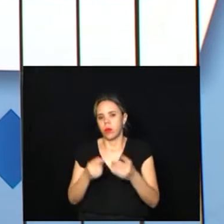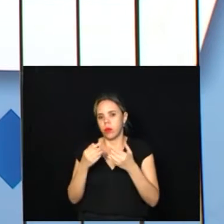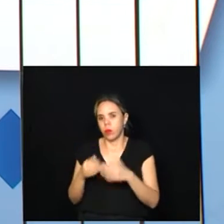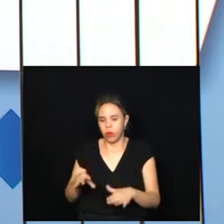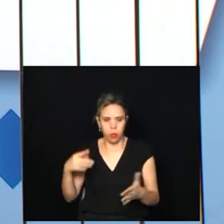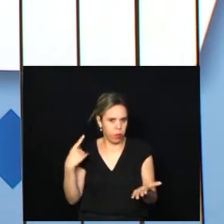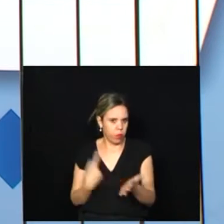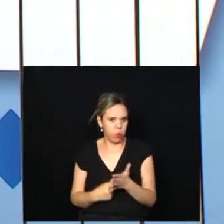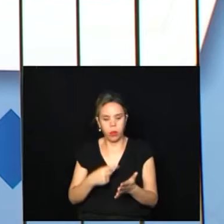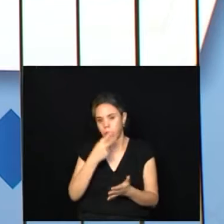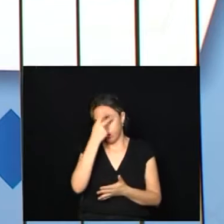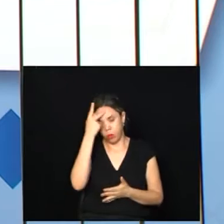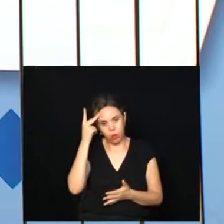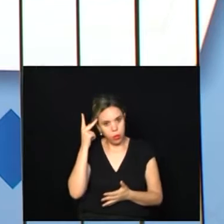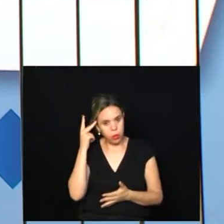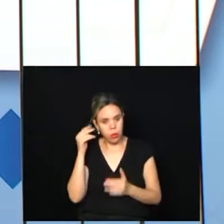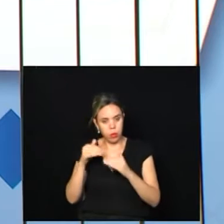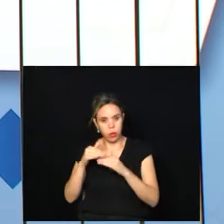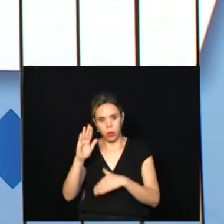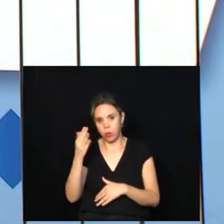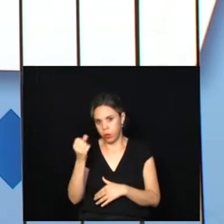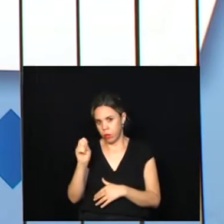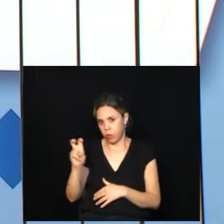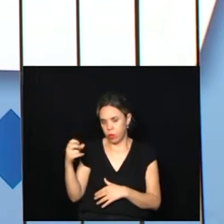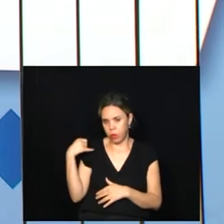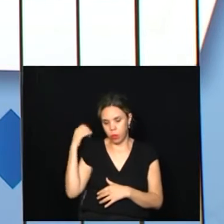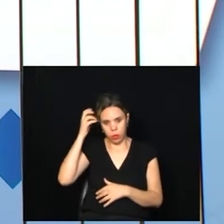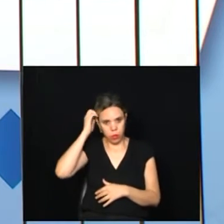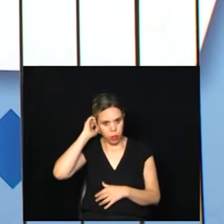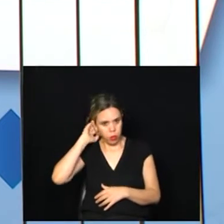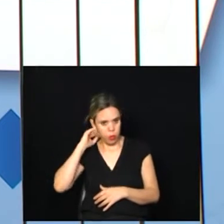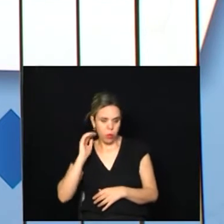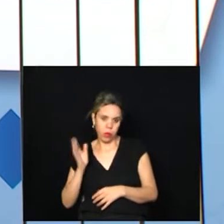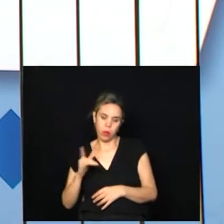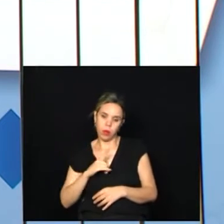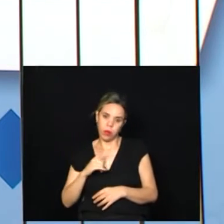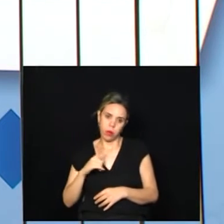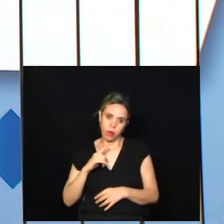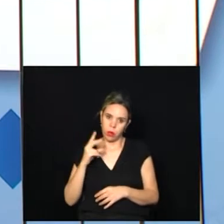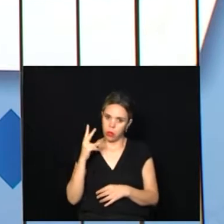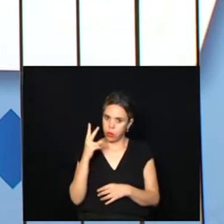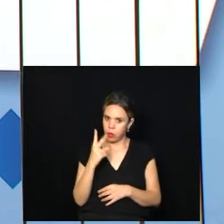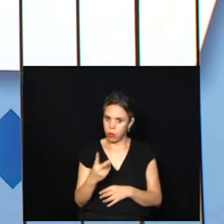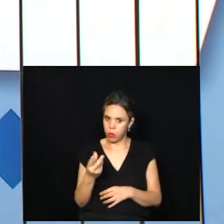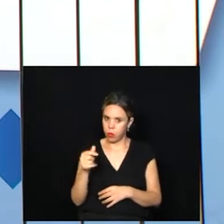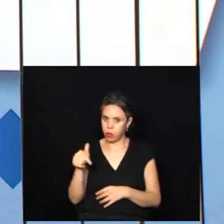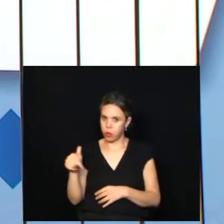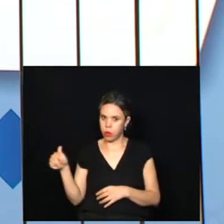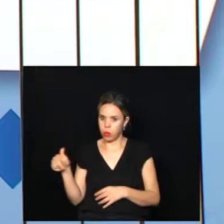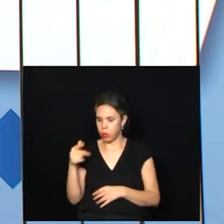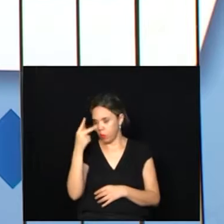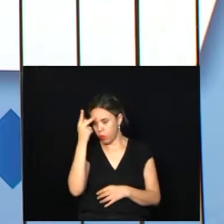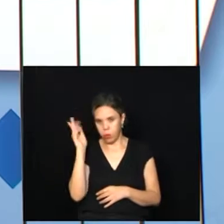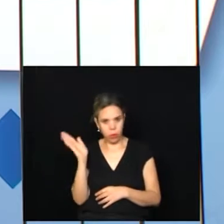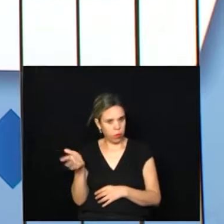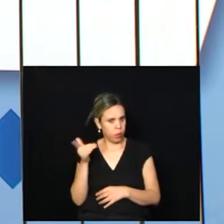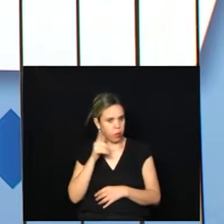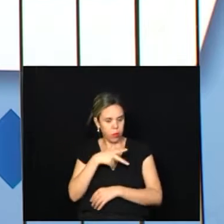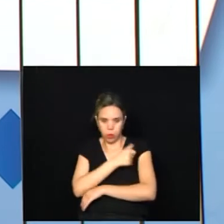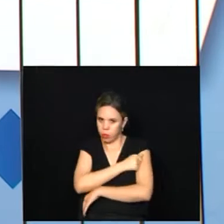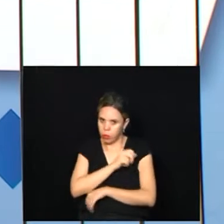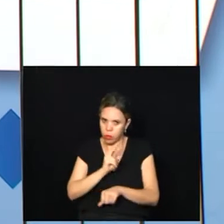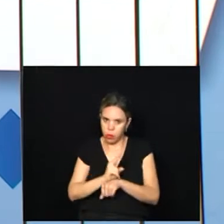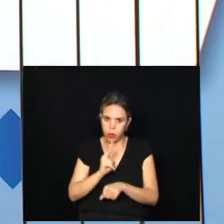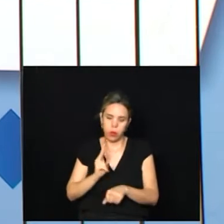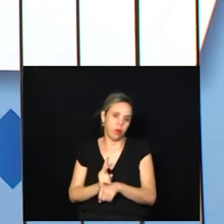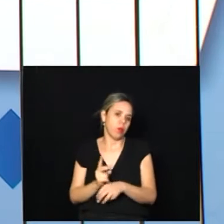o agendamento para os maiores de 85 anos, nós já temos 277 pessoas imunizadas